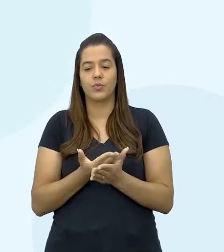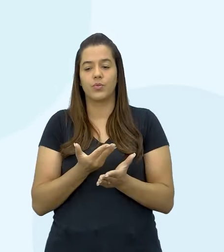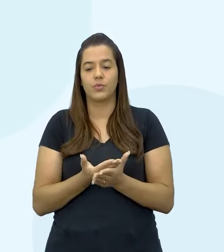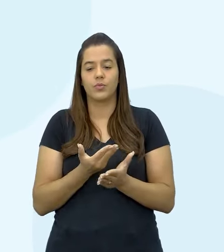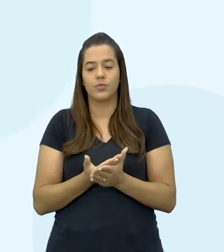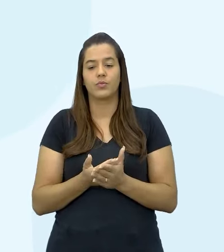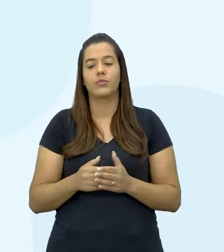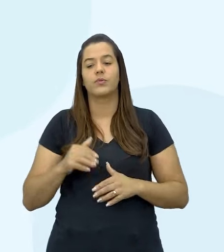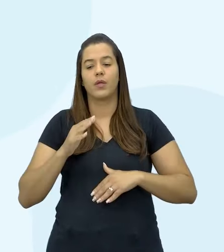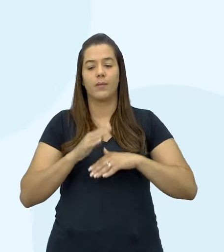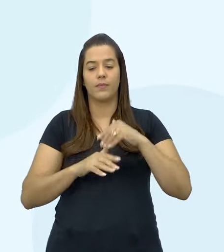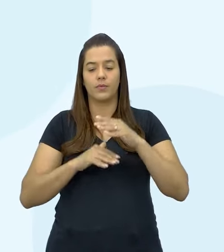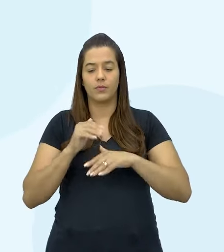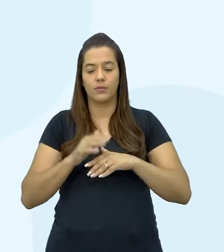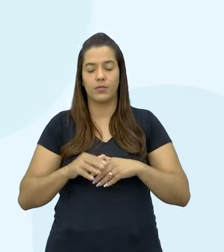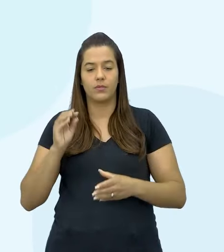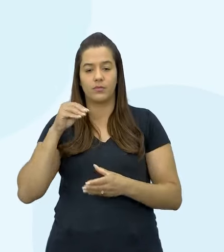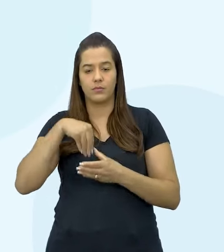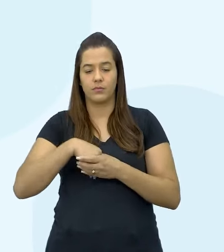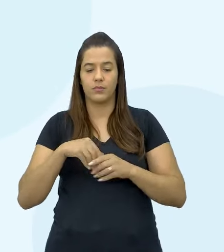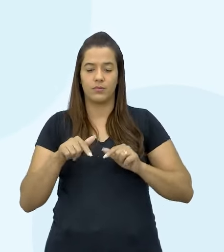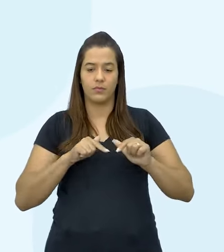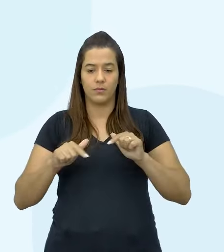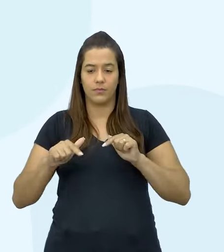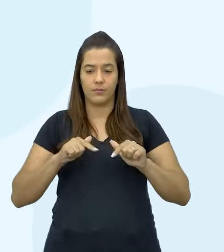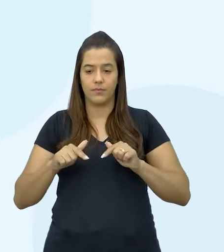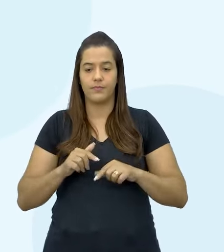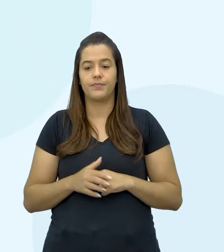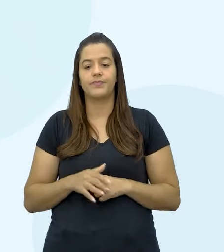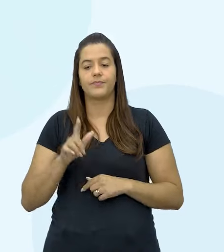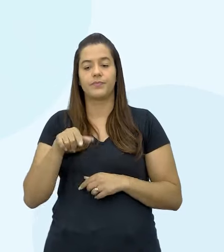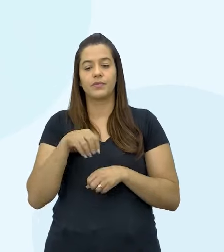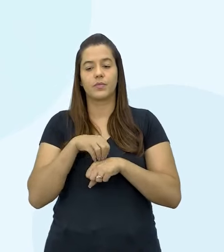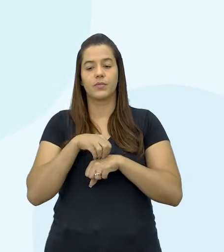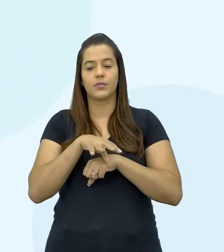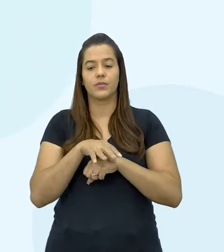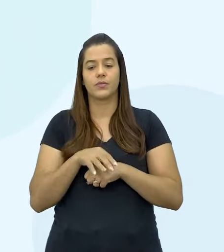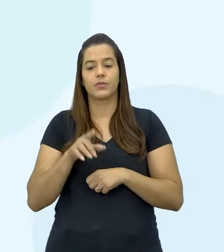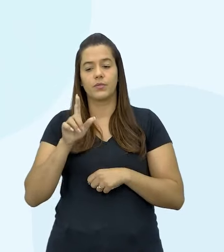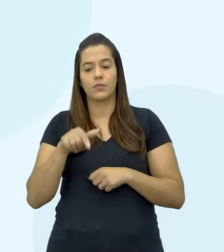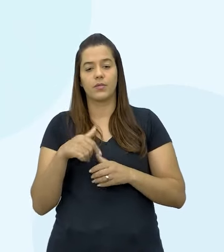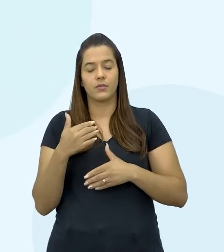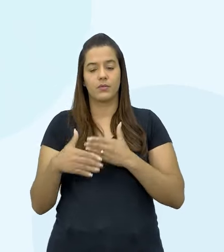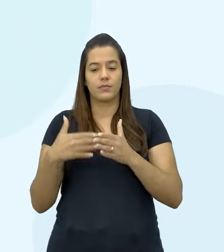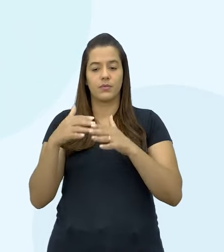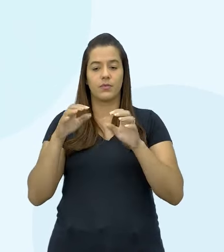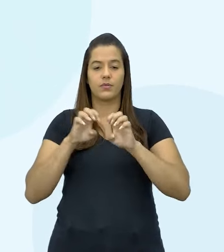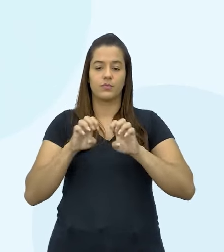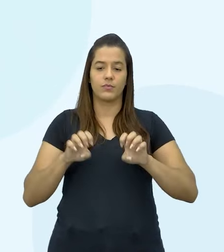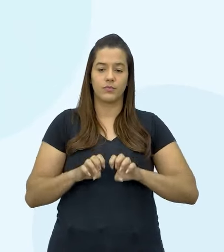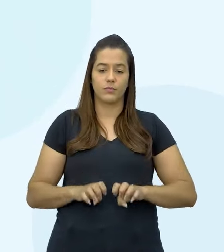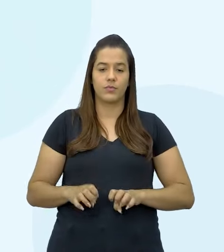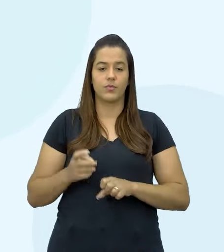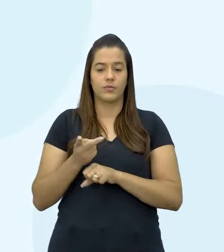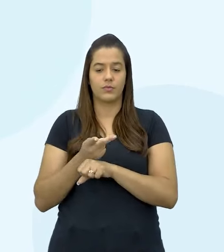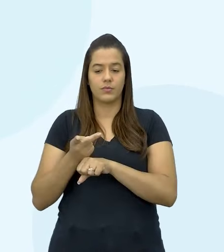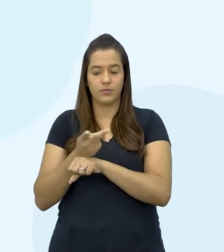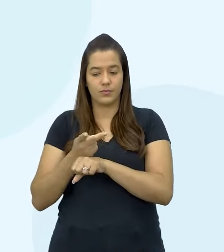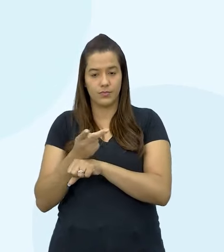e modalidade no mundo do trabalho. A sugestão é que a integração se dê, né, pelos eixos, né,